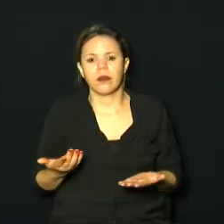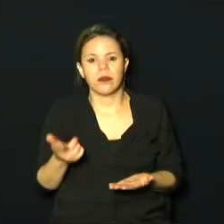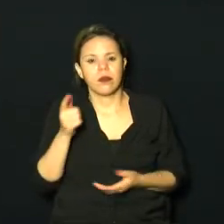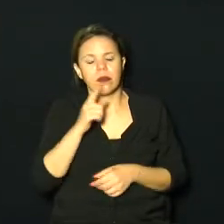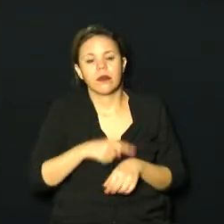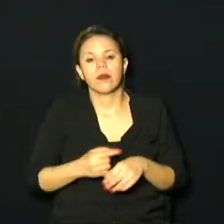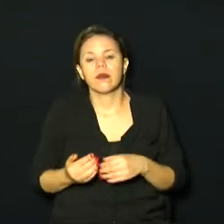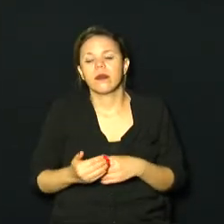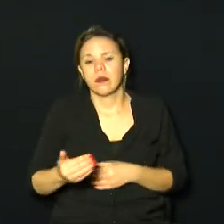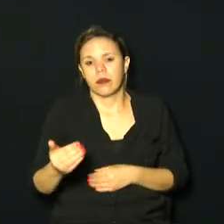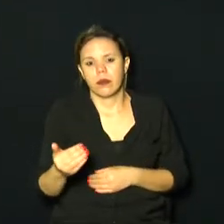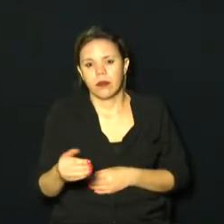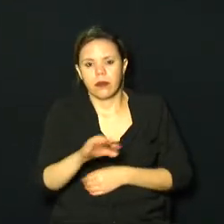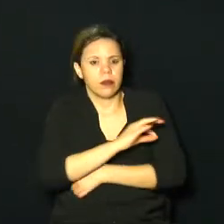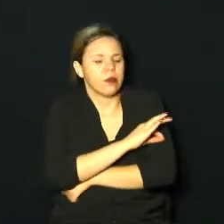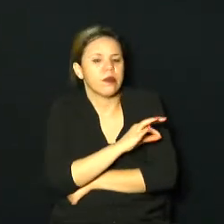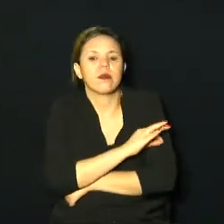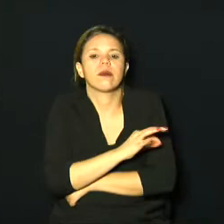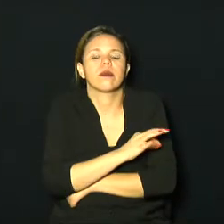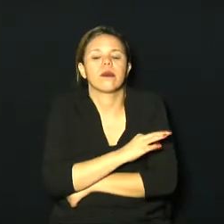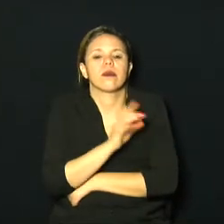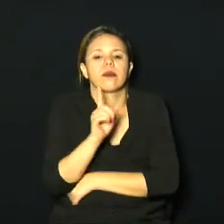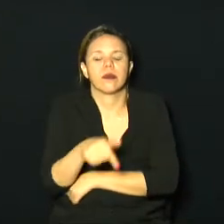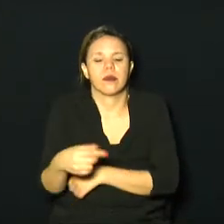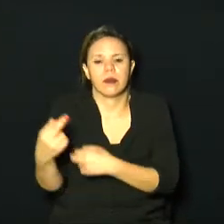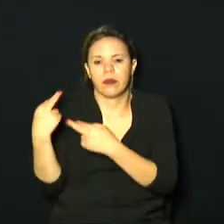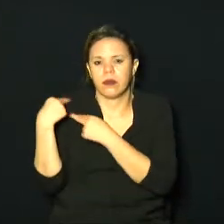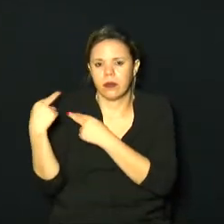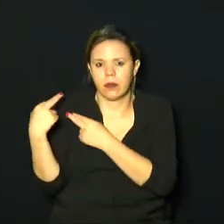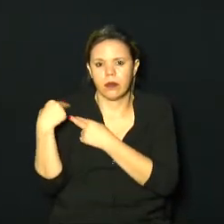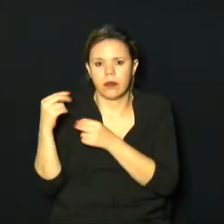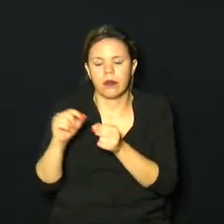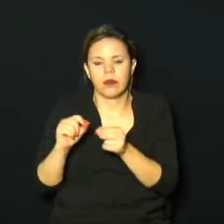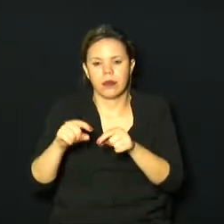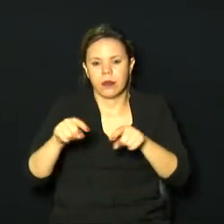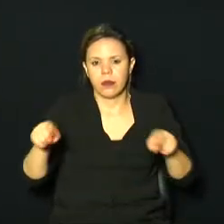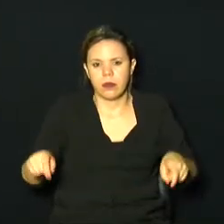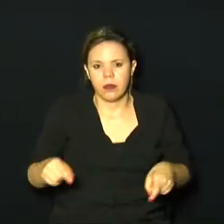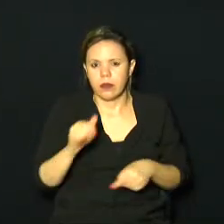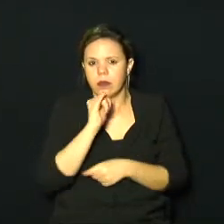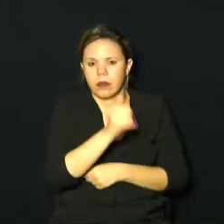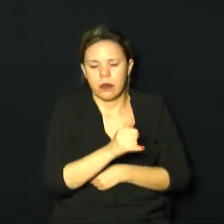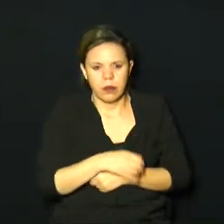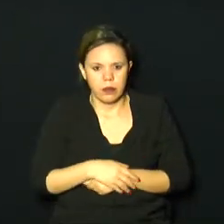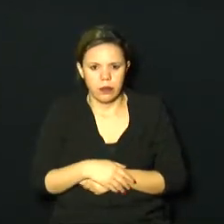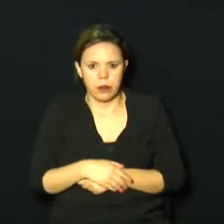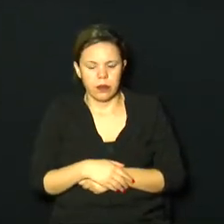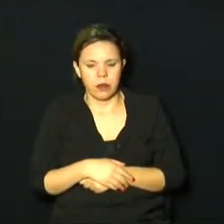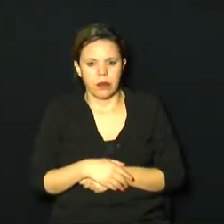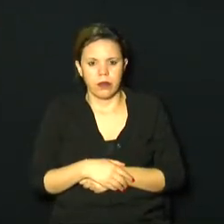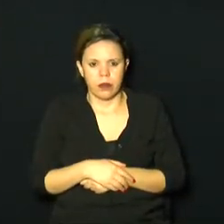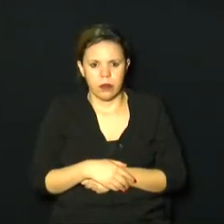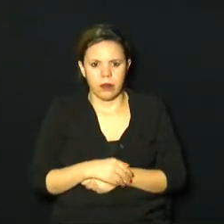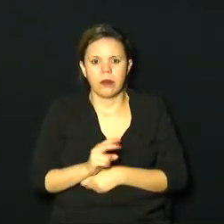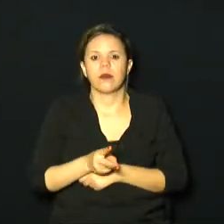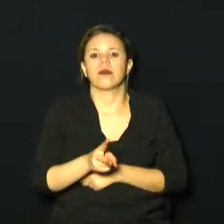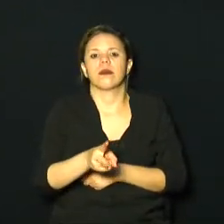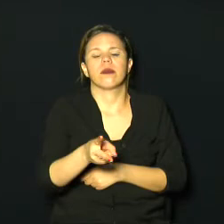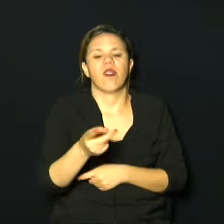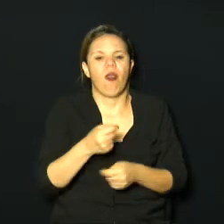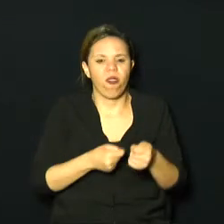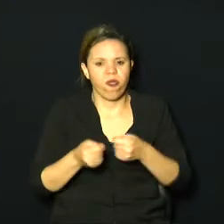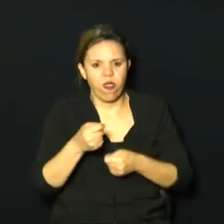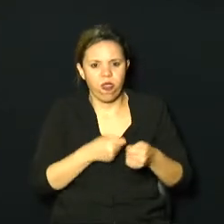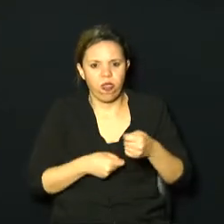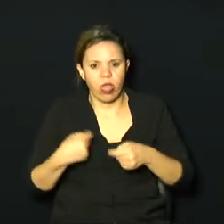tempo que deveria a prefeitura, porque ela é a responsável para fazer o loteamento que falou. Então, no mínimo, tem que continuar as negociações